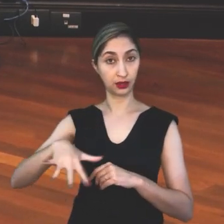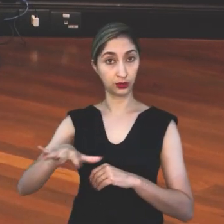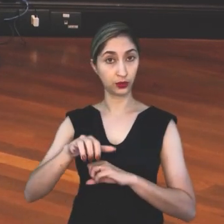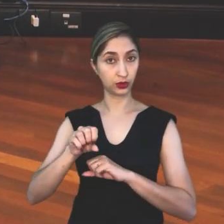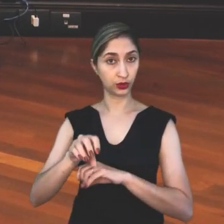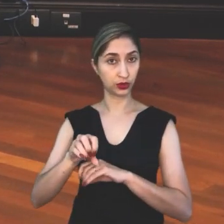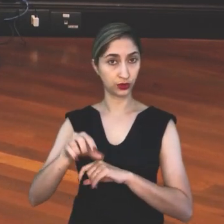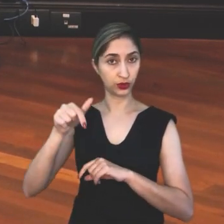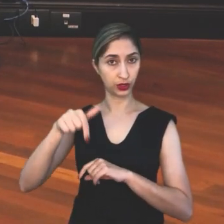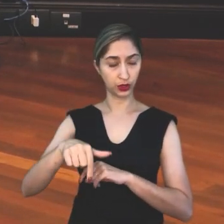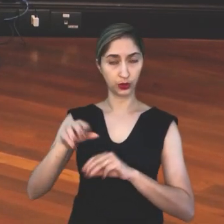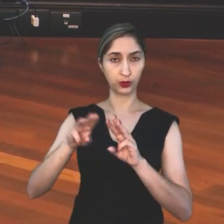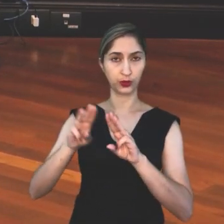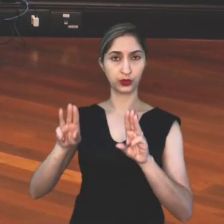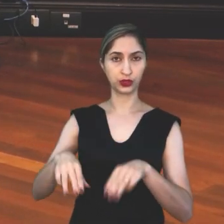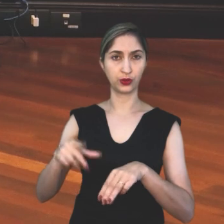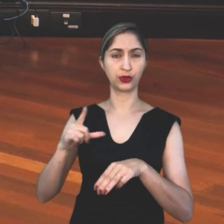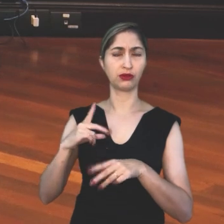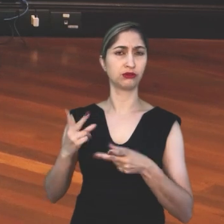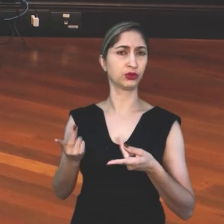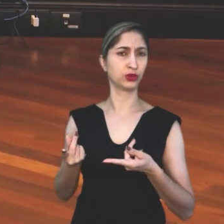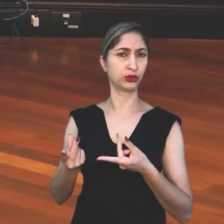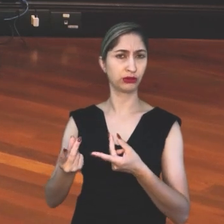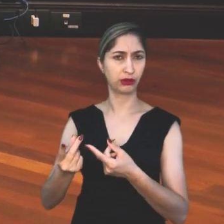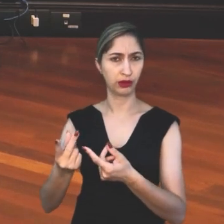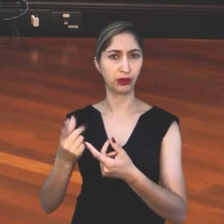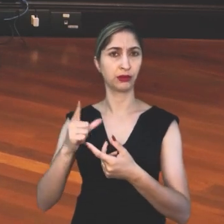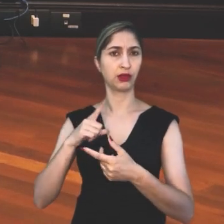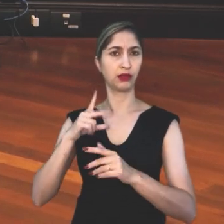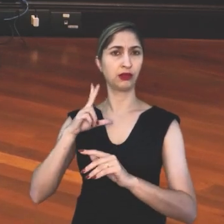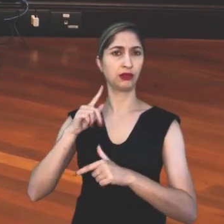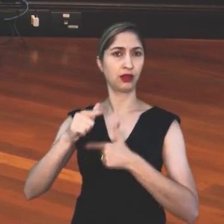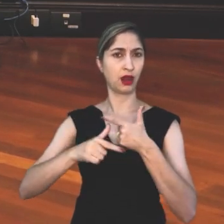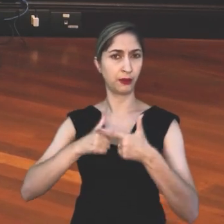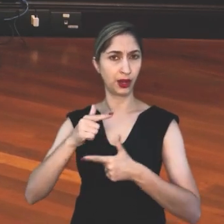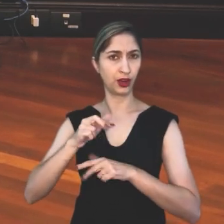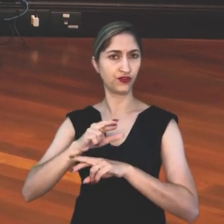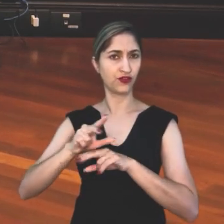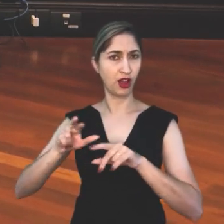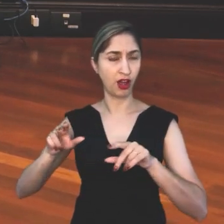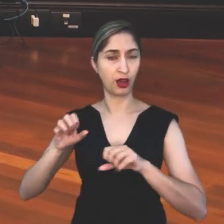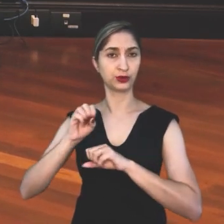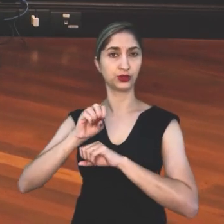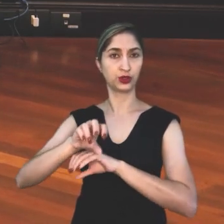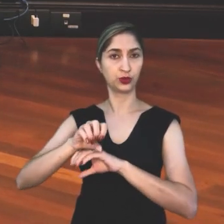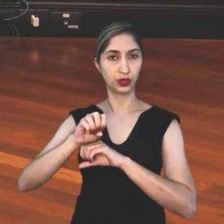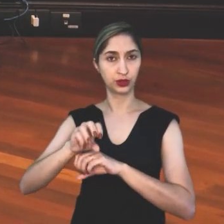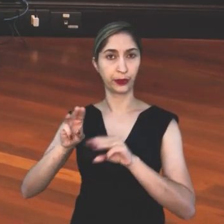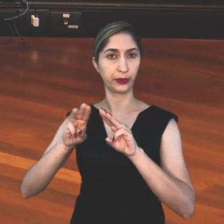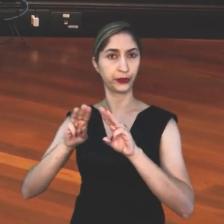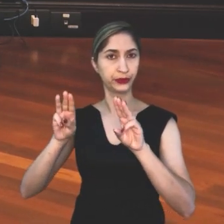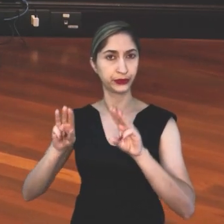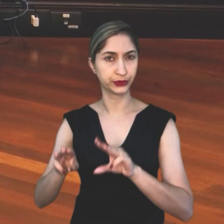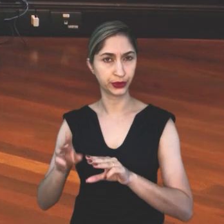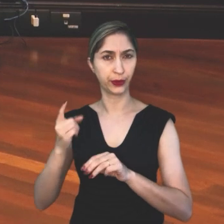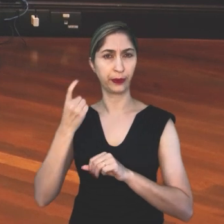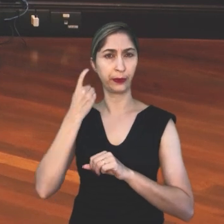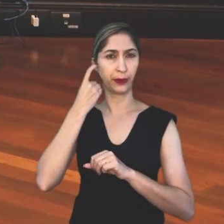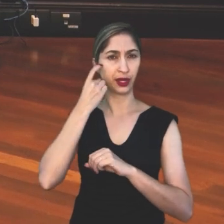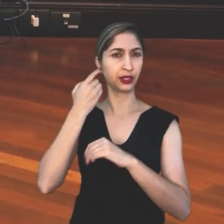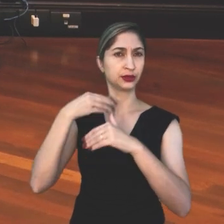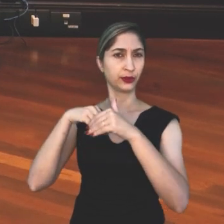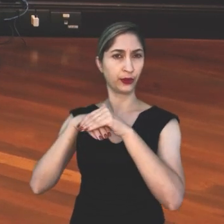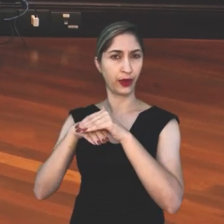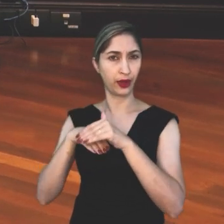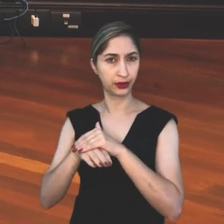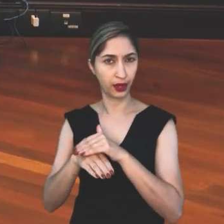que acontece? Primeiro, o Educativo aqui do museu, ele já existe há um tempo, ele desenvolve diversos trabalhos com eixo em educação